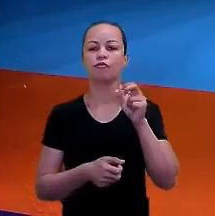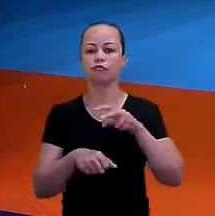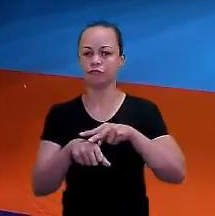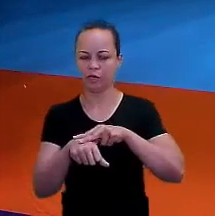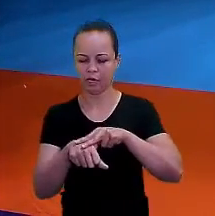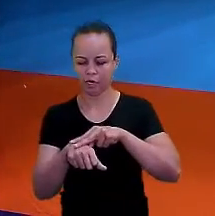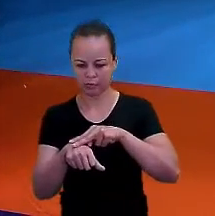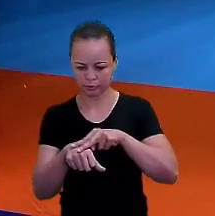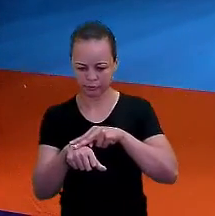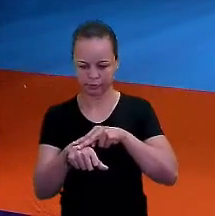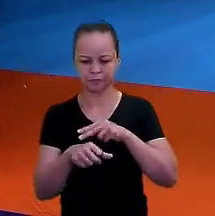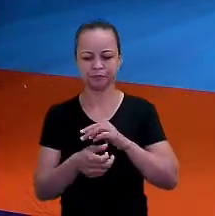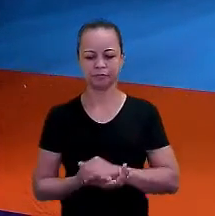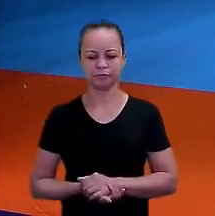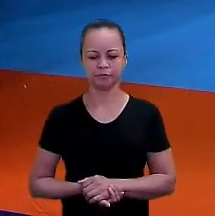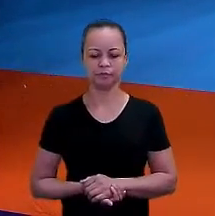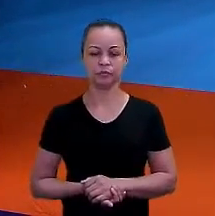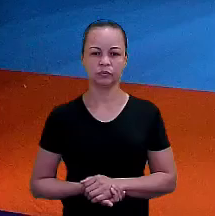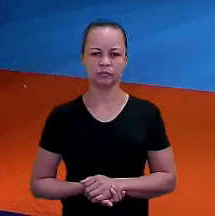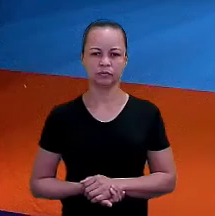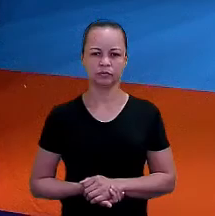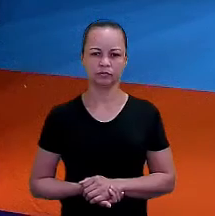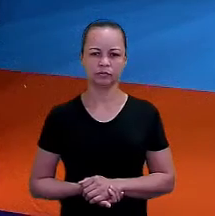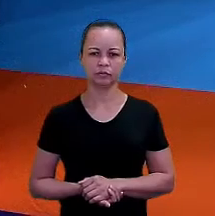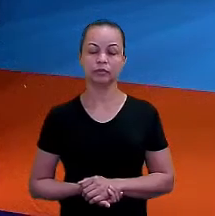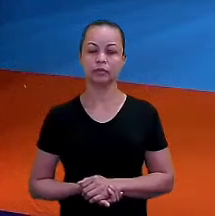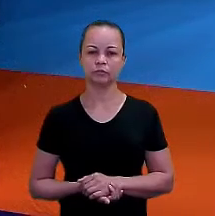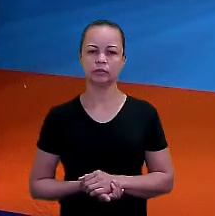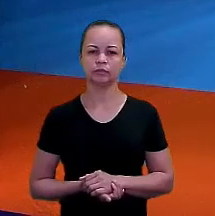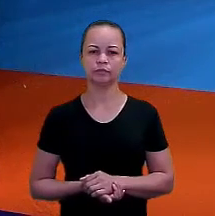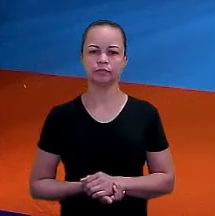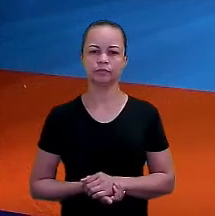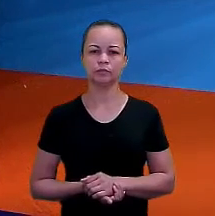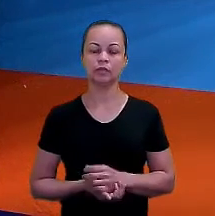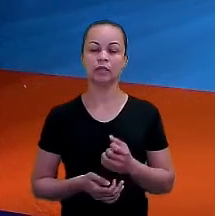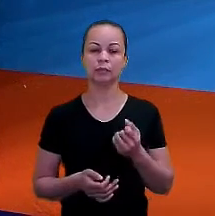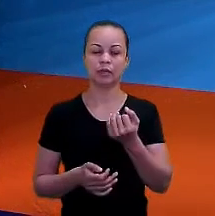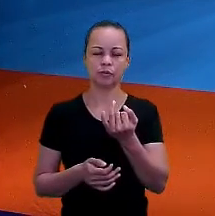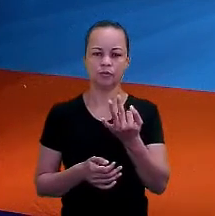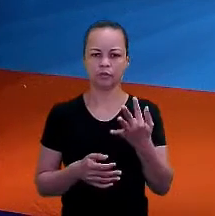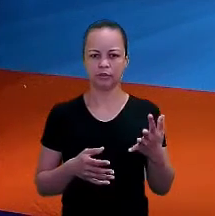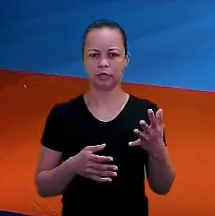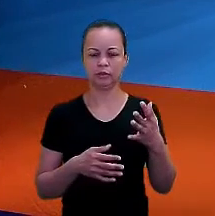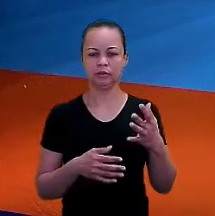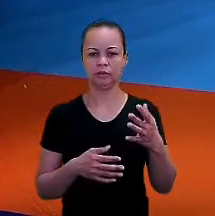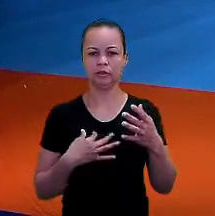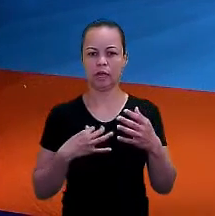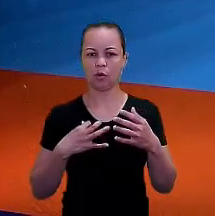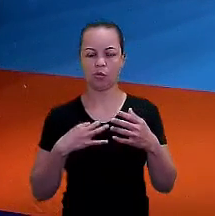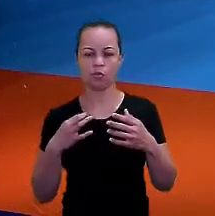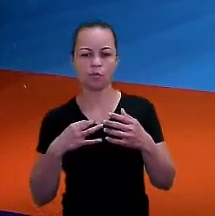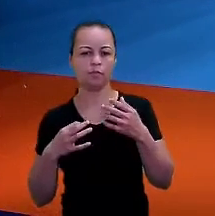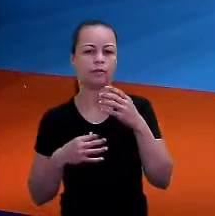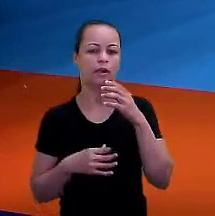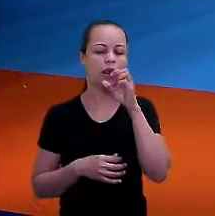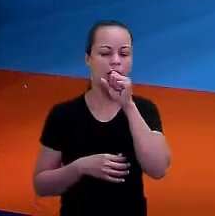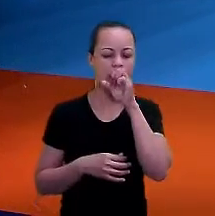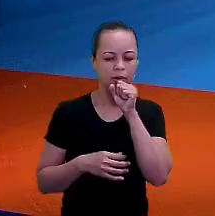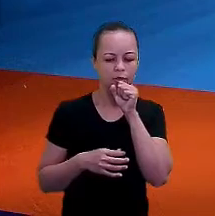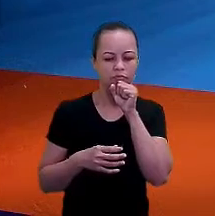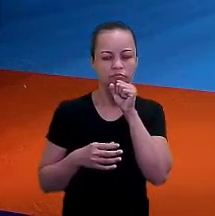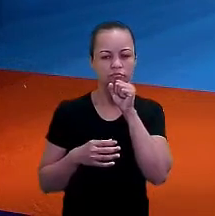gente? Aí, eu peguei a quantidade do laranja, dividi por